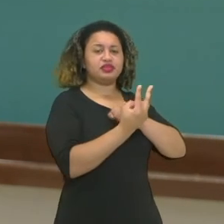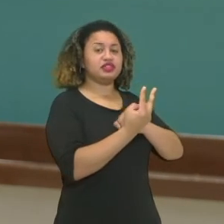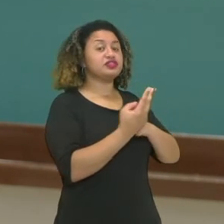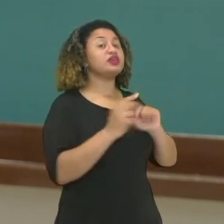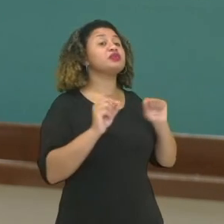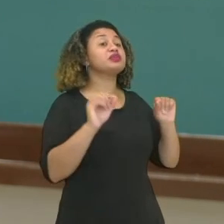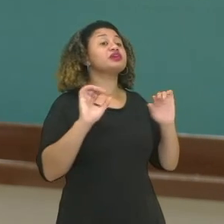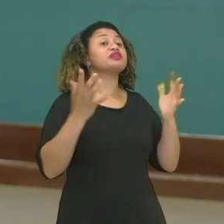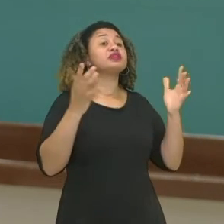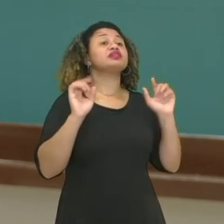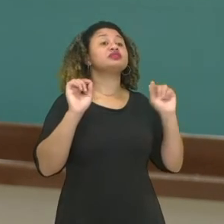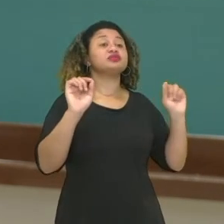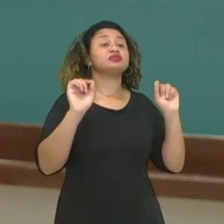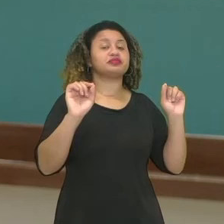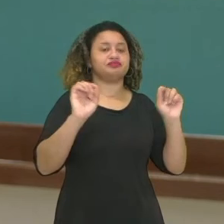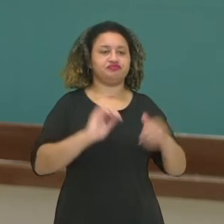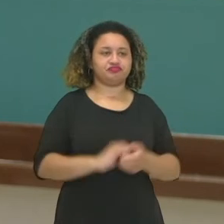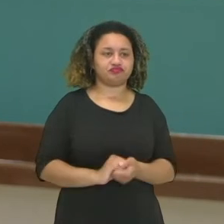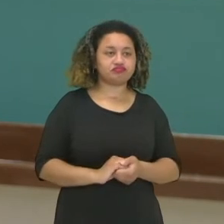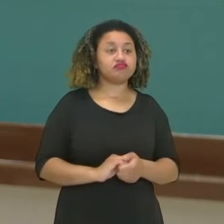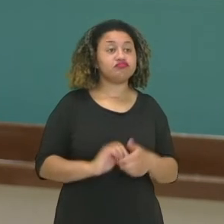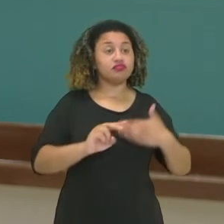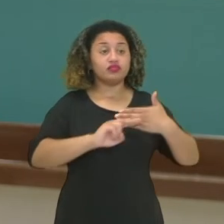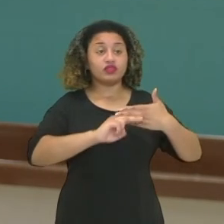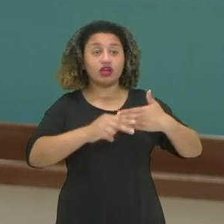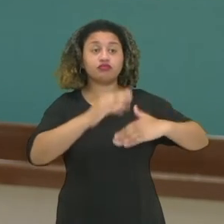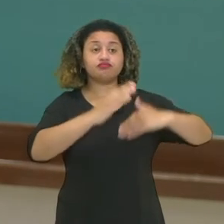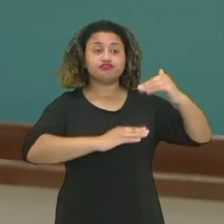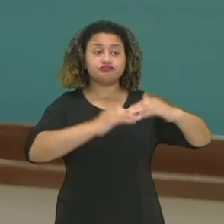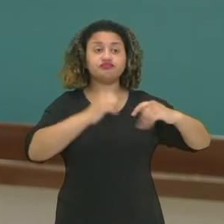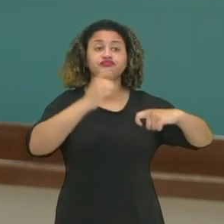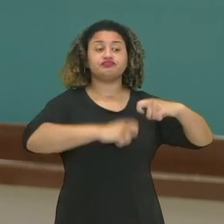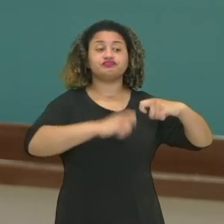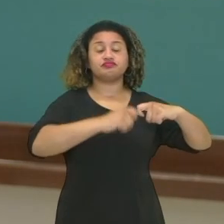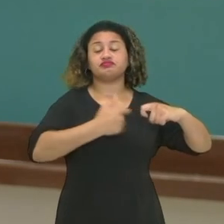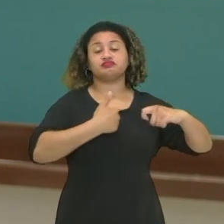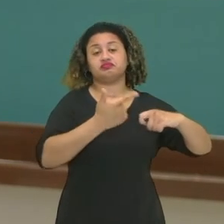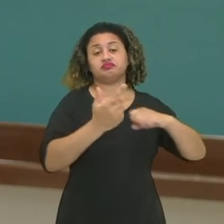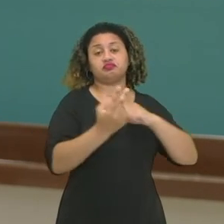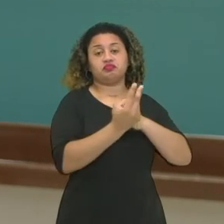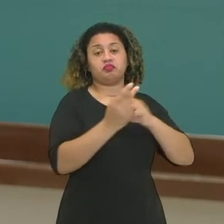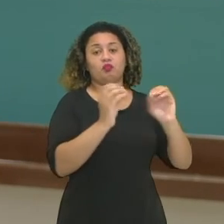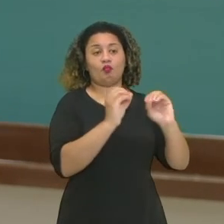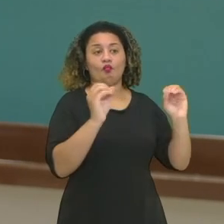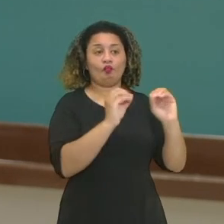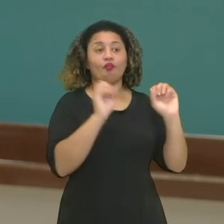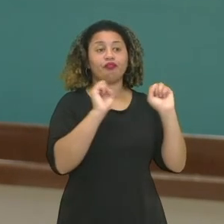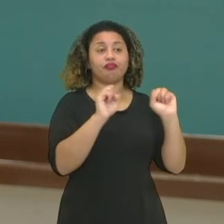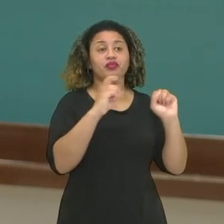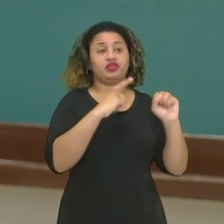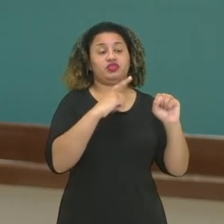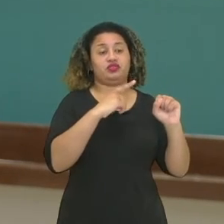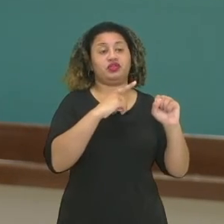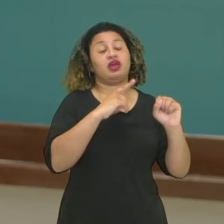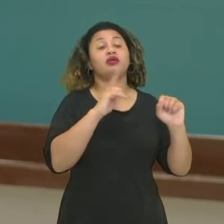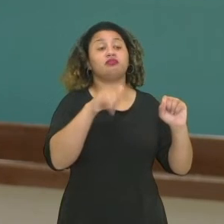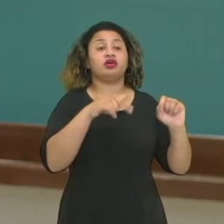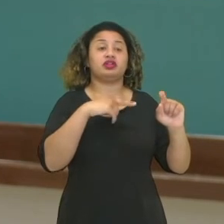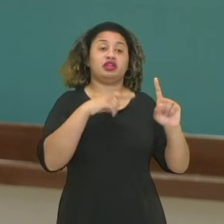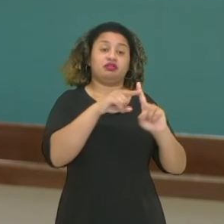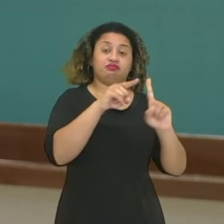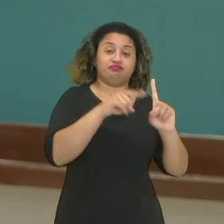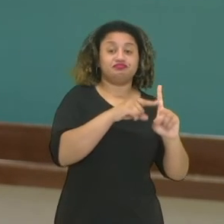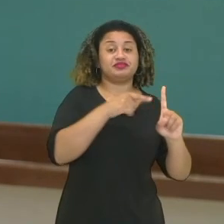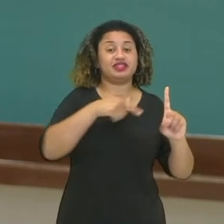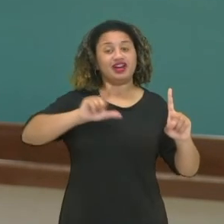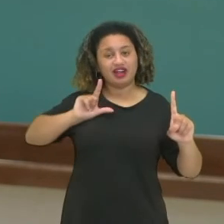acontece? A consequência da prática do sexo desprotegido pode ocasionar, além de uma gravidez